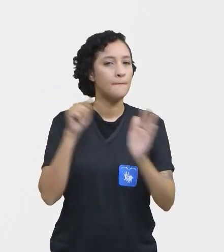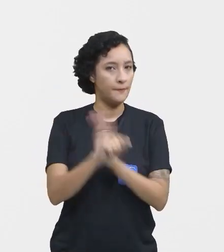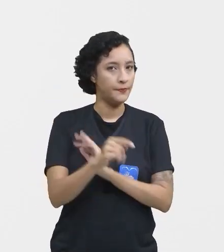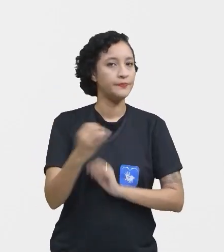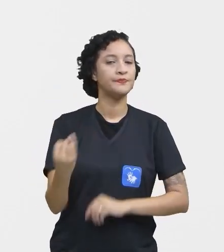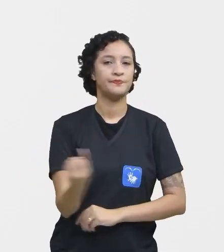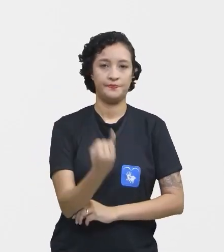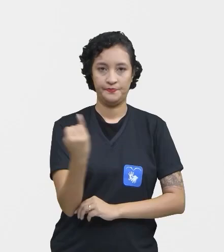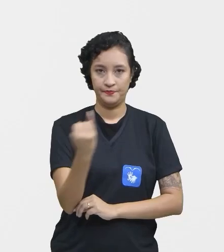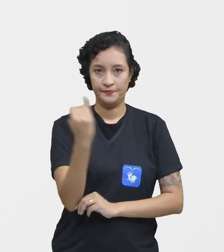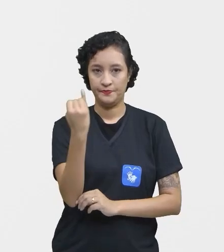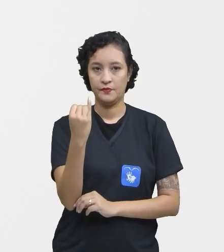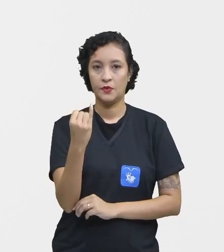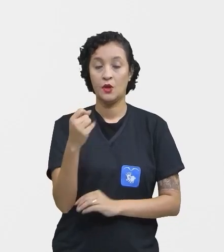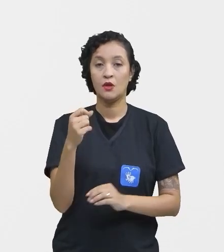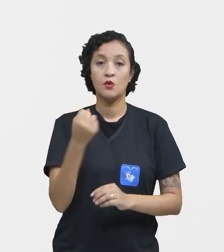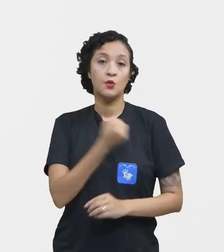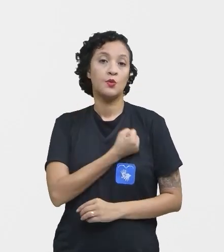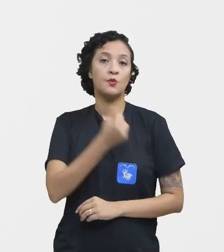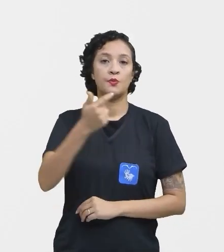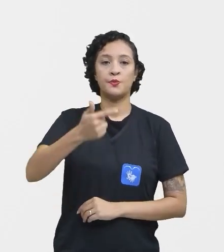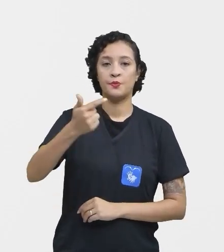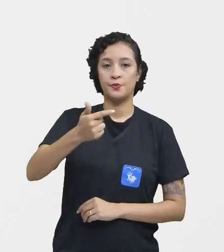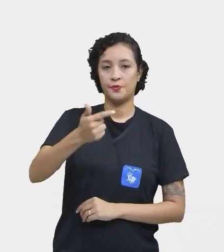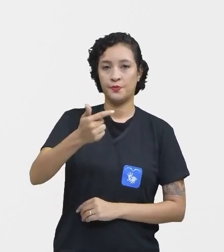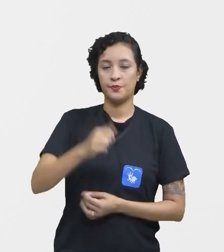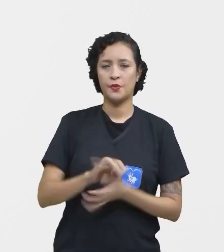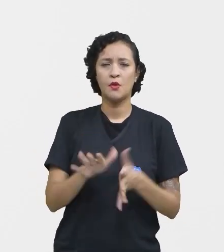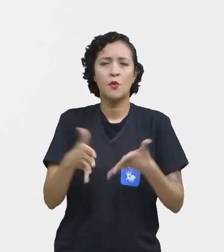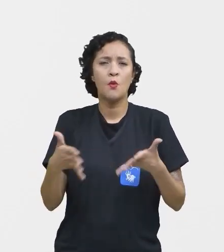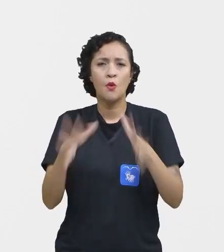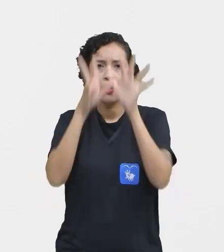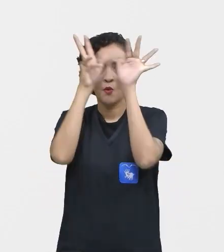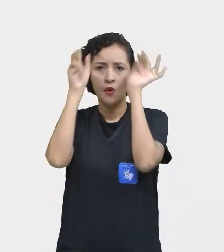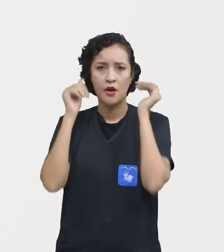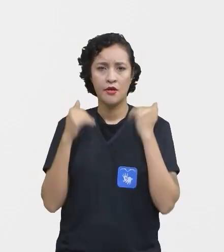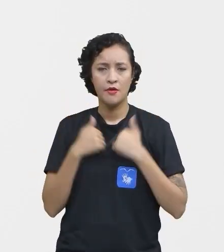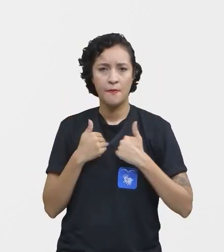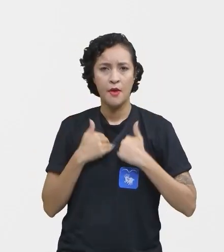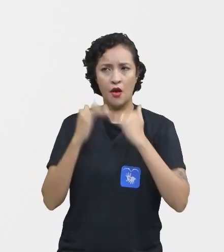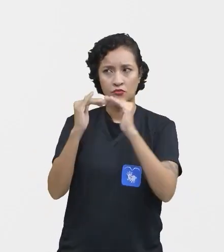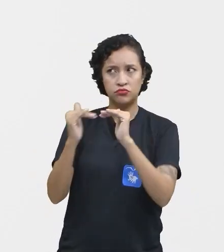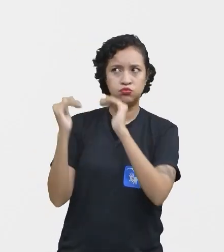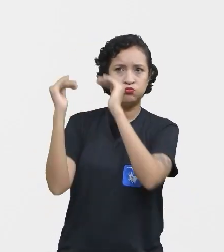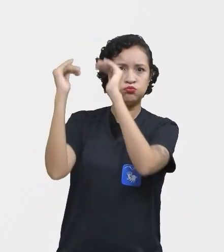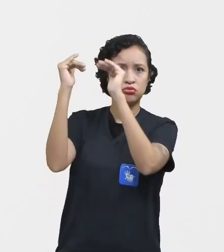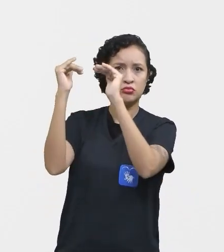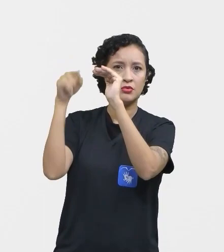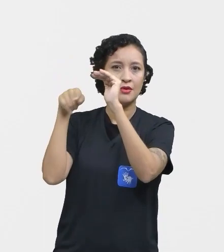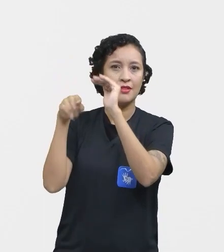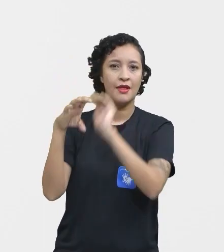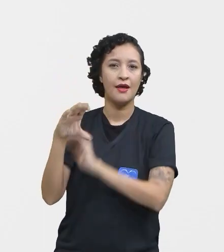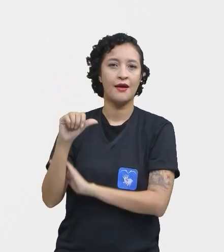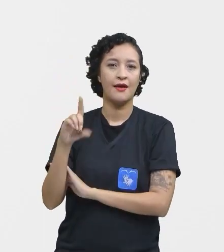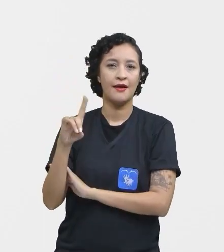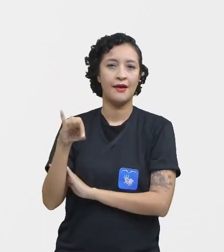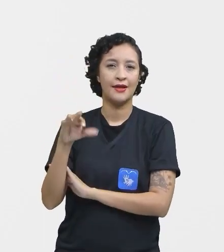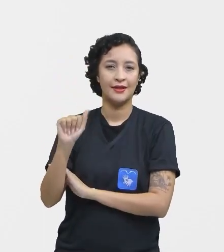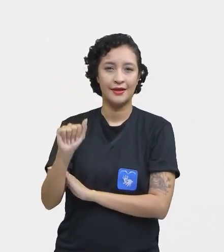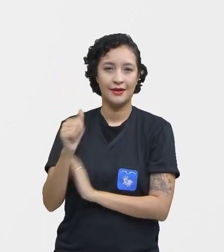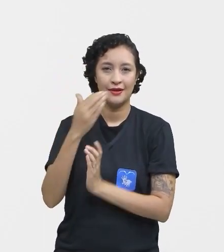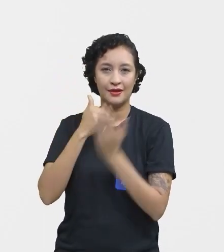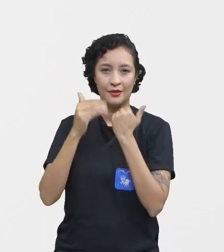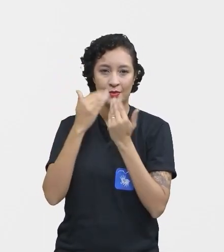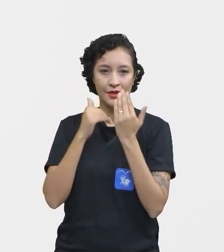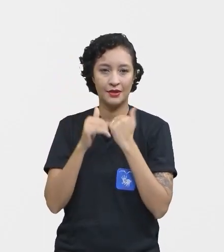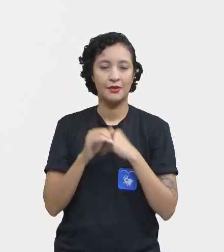importante. Número 2. Qual animal está no topo da cadeia alimentar?